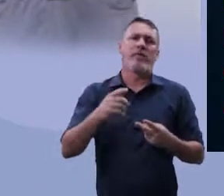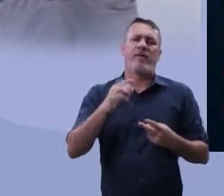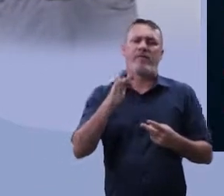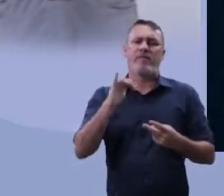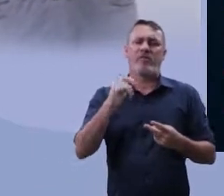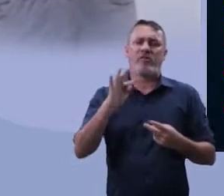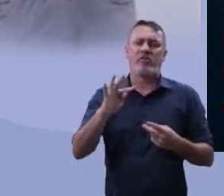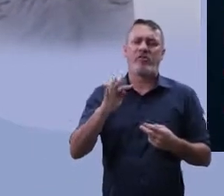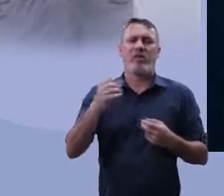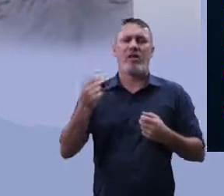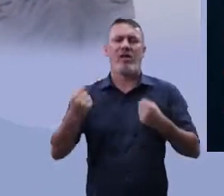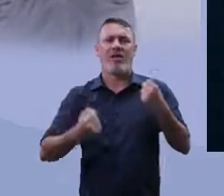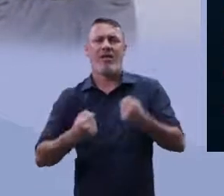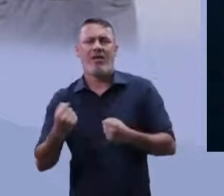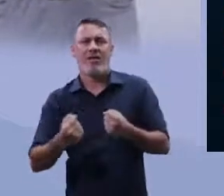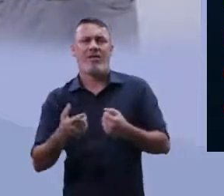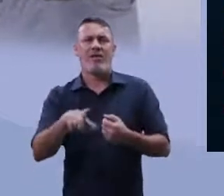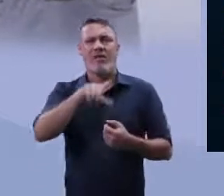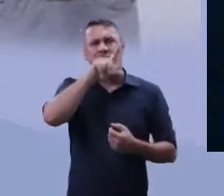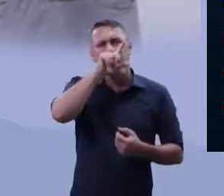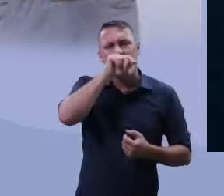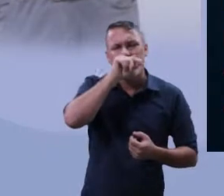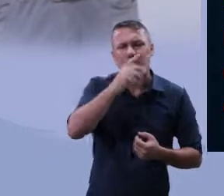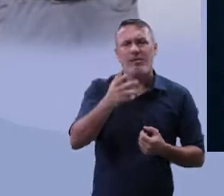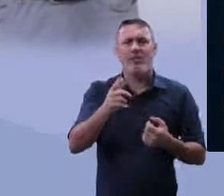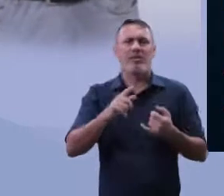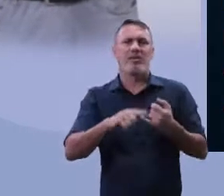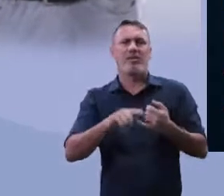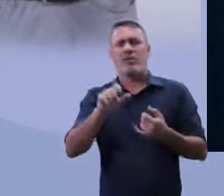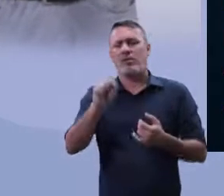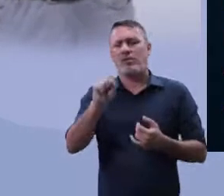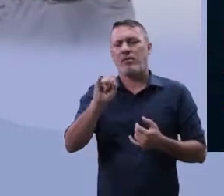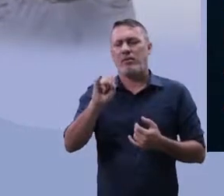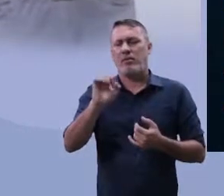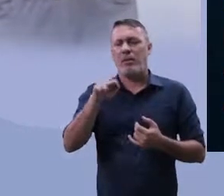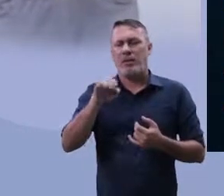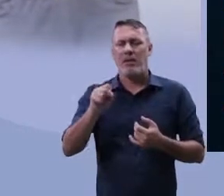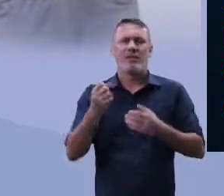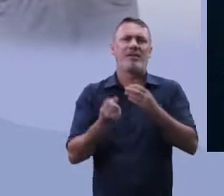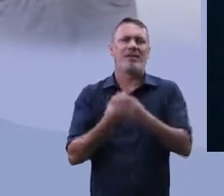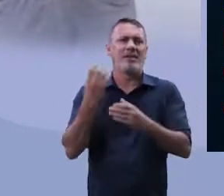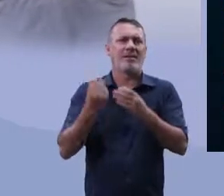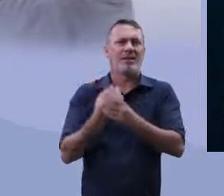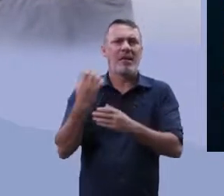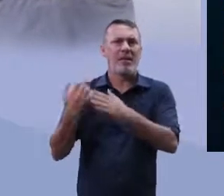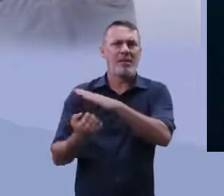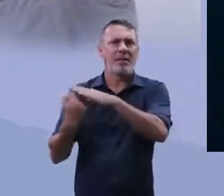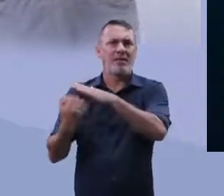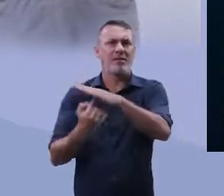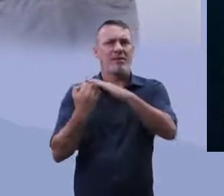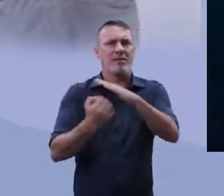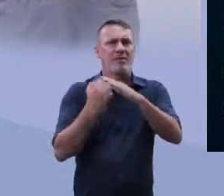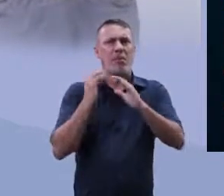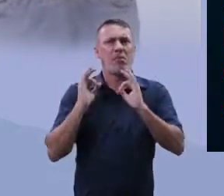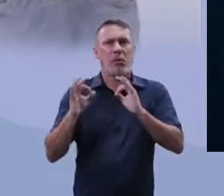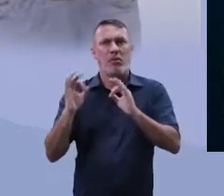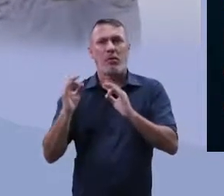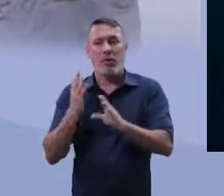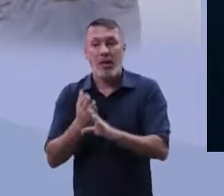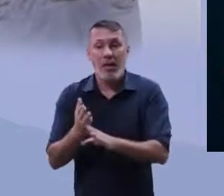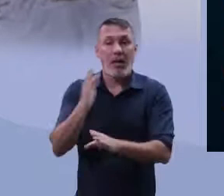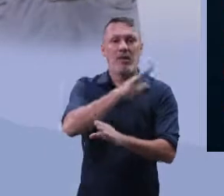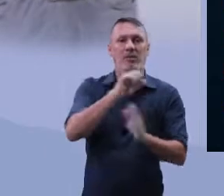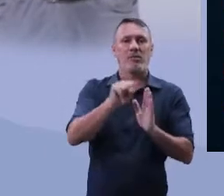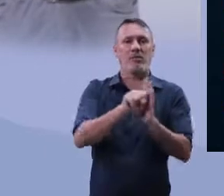a Exxon, né, a Fiat, a Mitsubishi, a Nestlé, a Siemens, né, que são empresas, né, que foram criadas